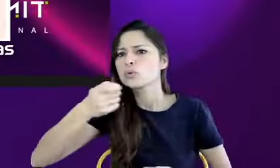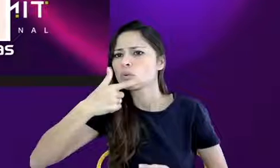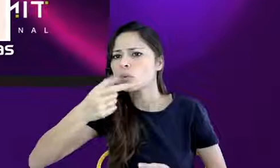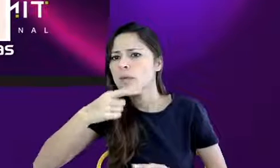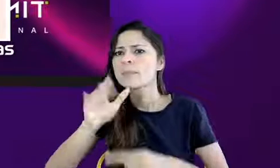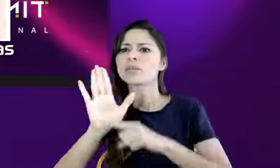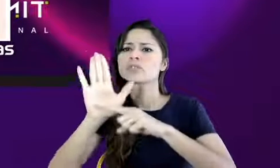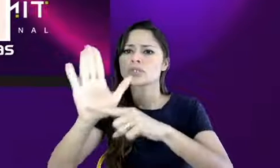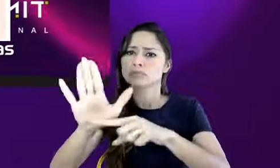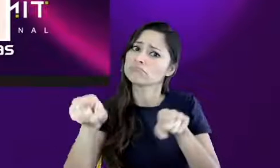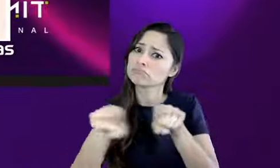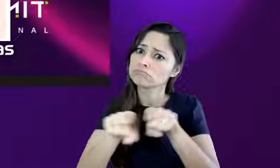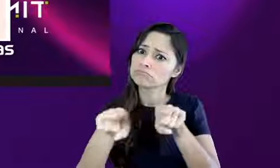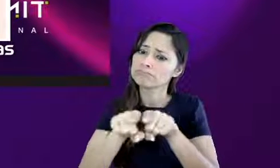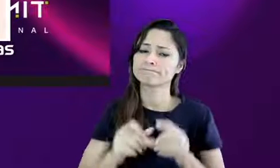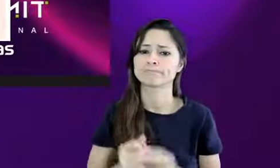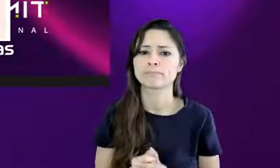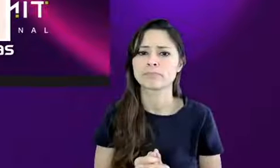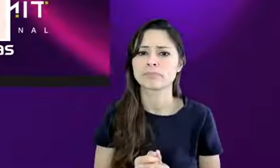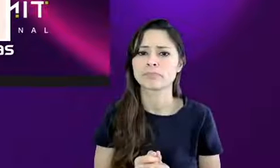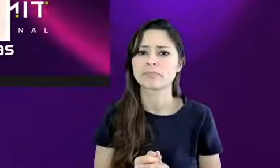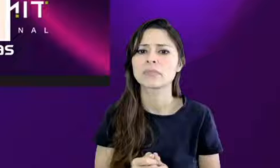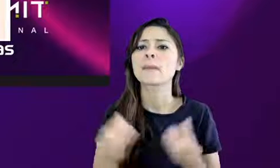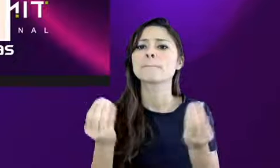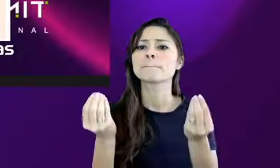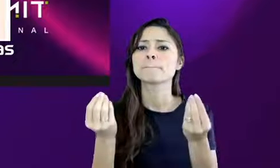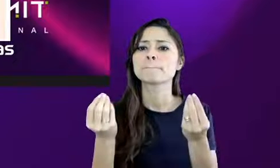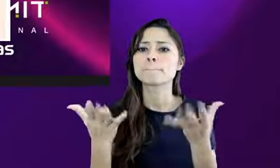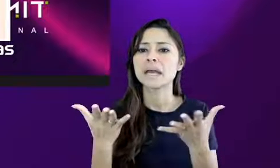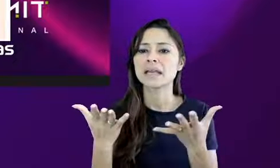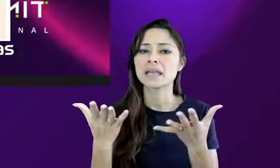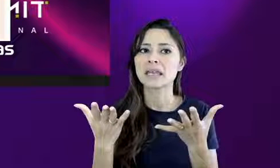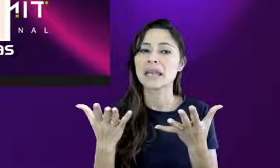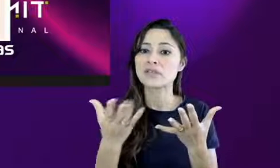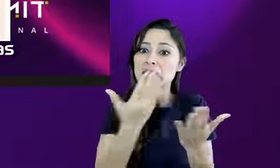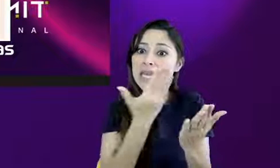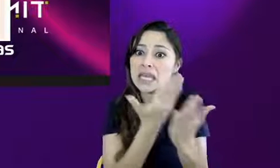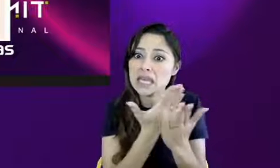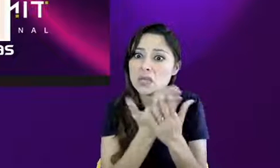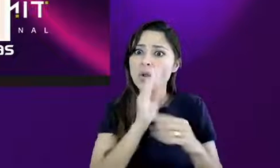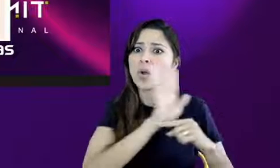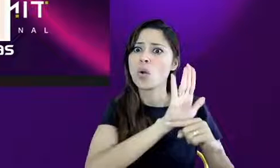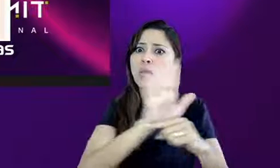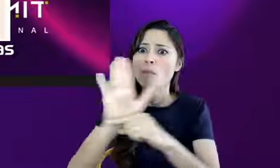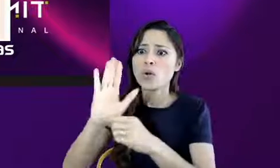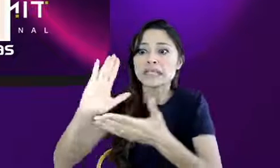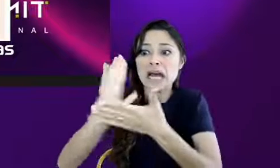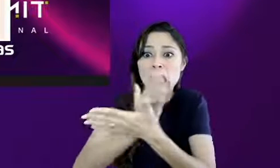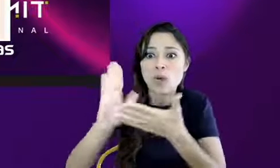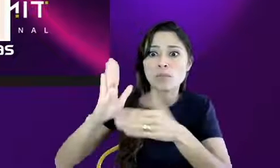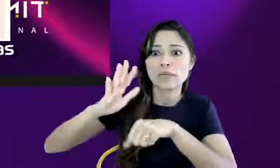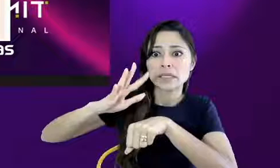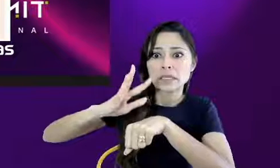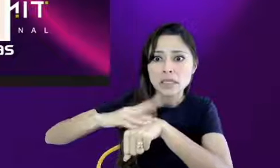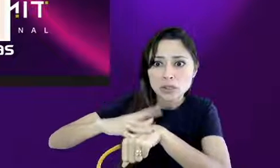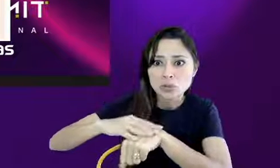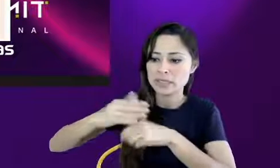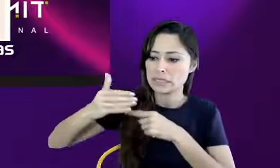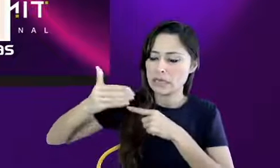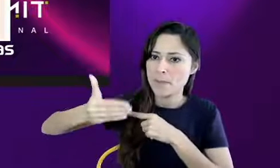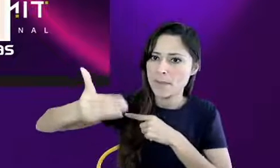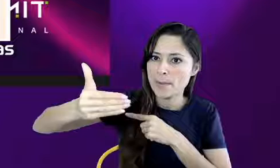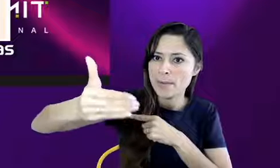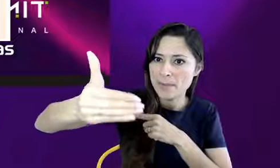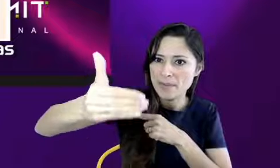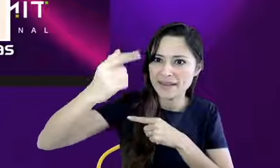ustekinumab, já permitindo que eles sejam posicionados para bolsite leal com recorrência após o uso